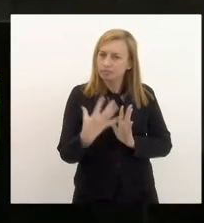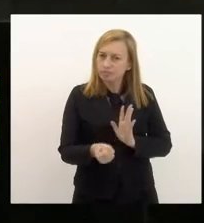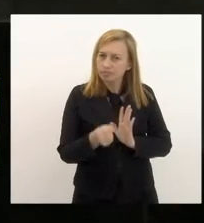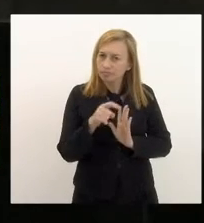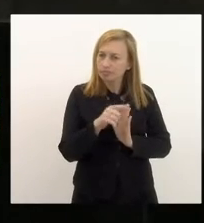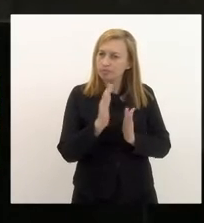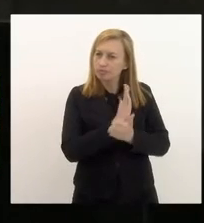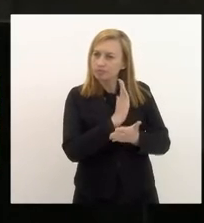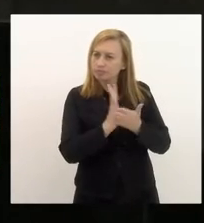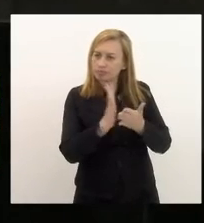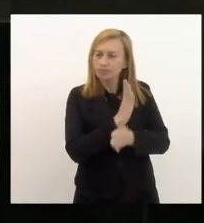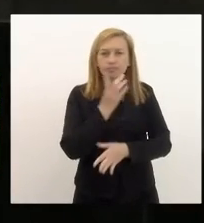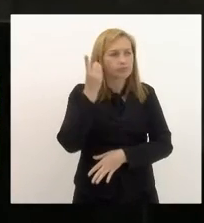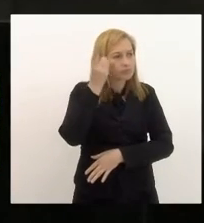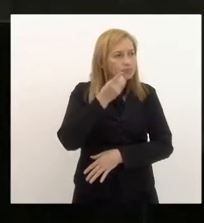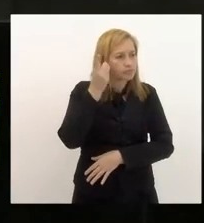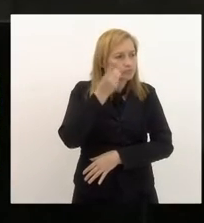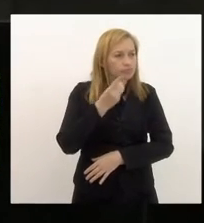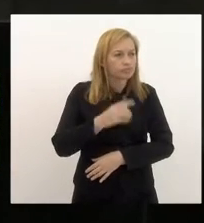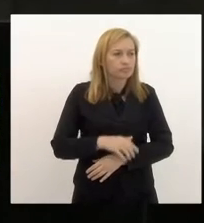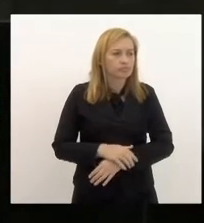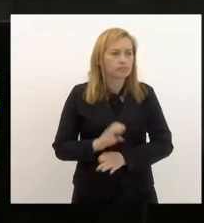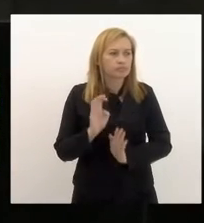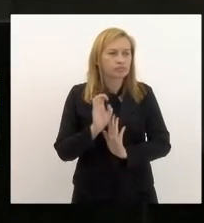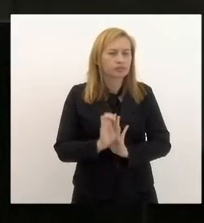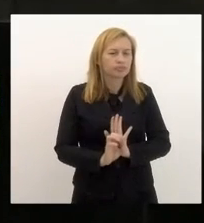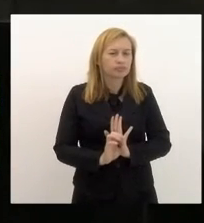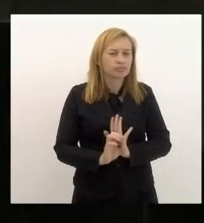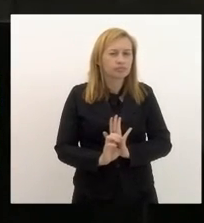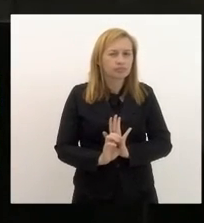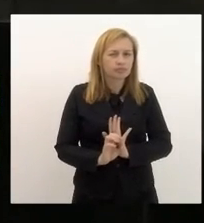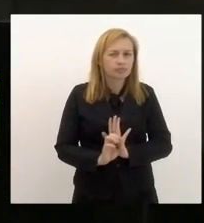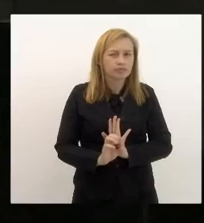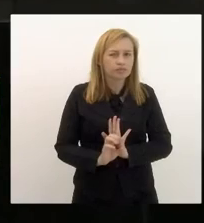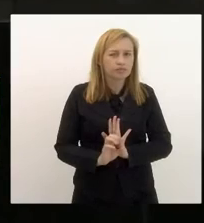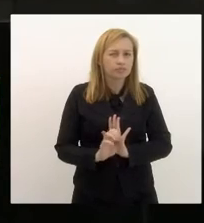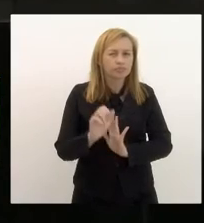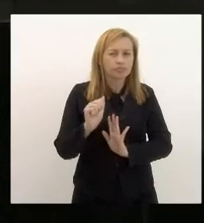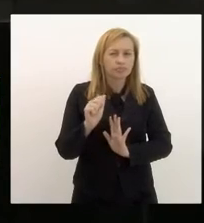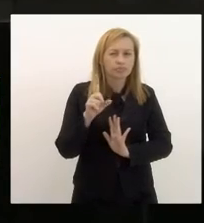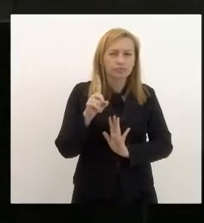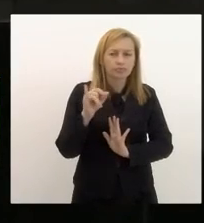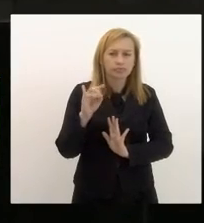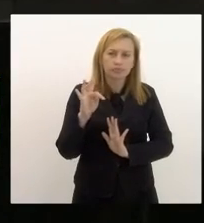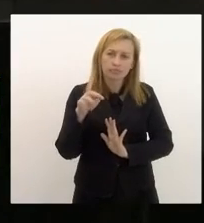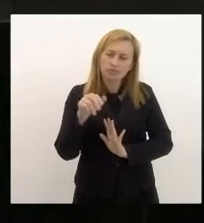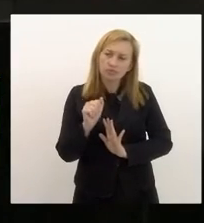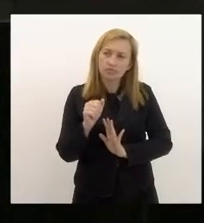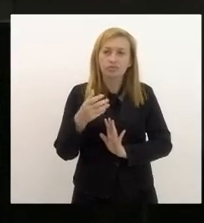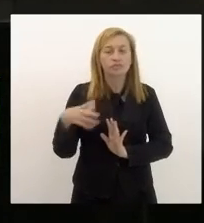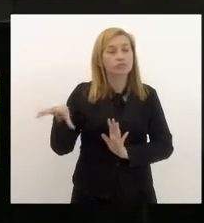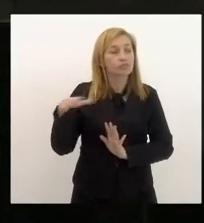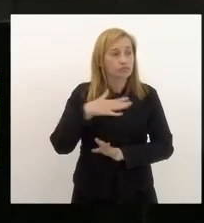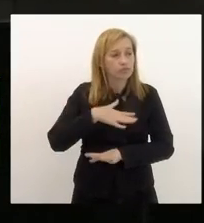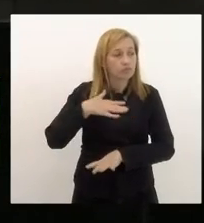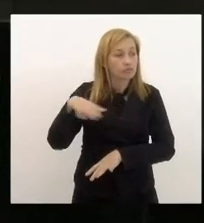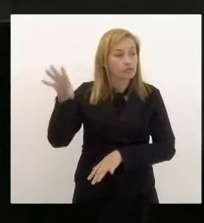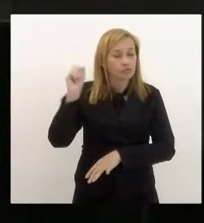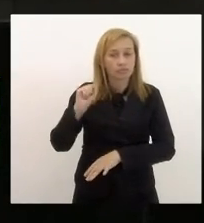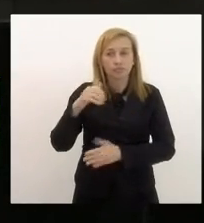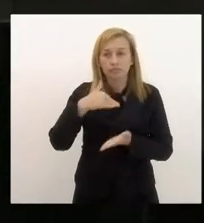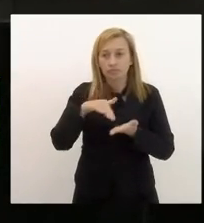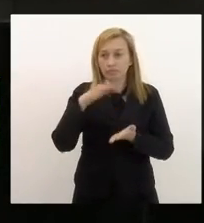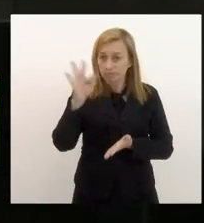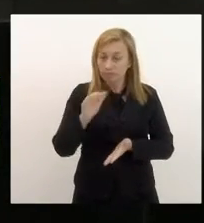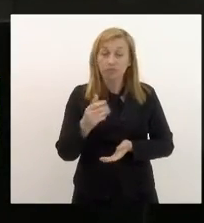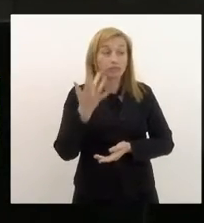aqui por alguns deputados que a emenda uma Emenda aditiva que eu gostei de ouvir o secretário de fazenda que eu